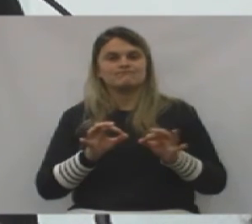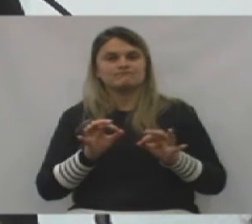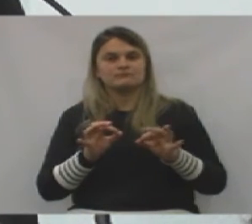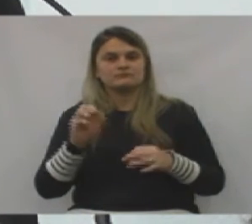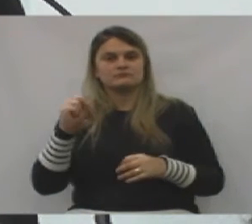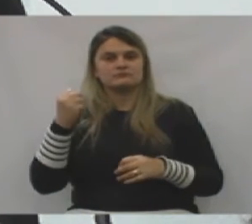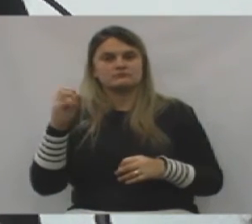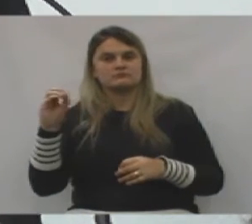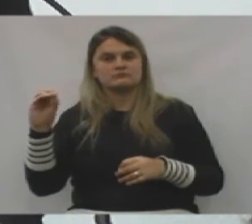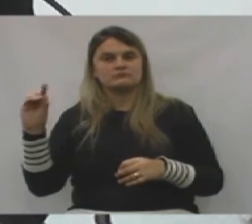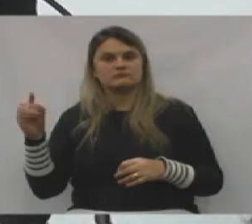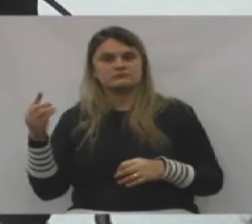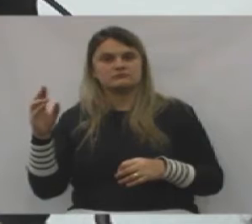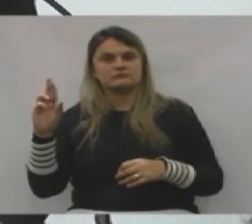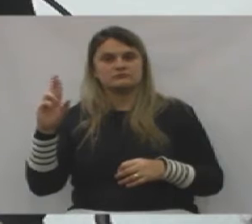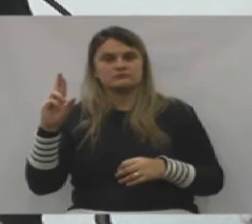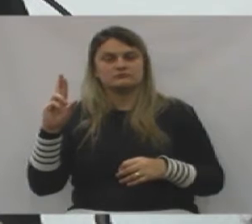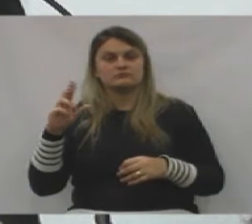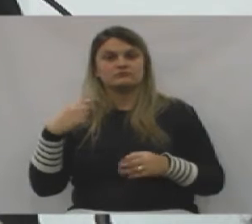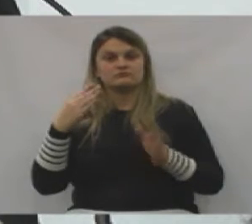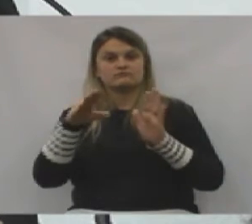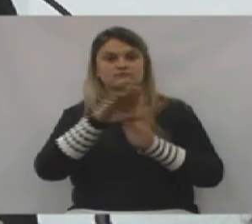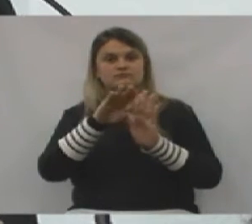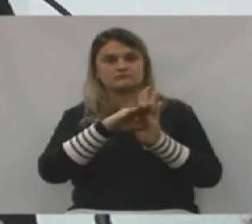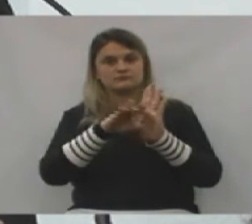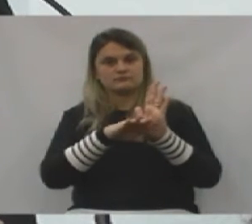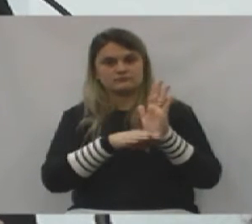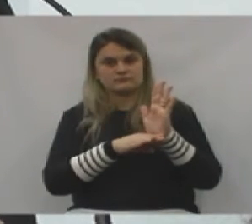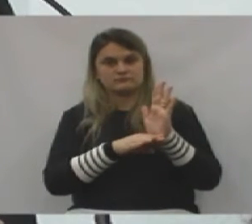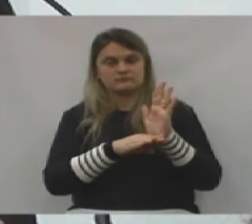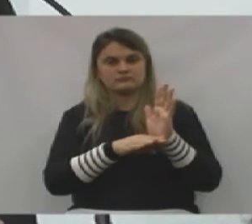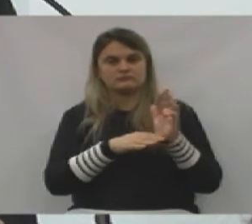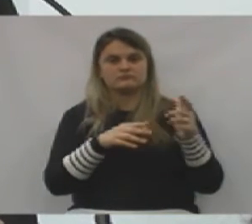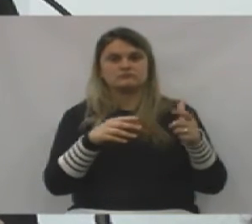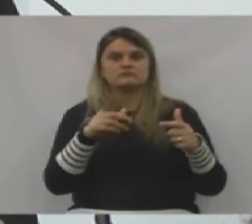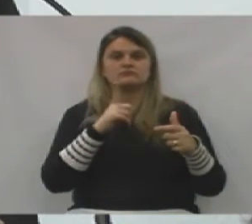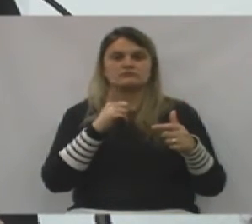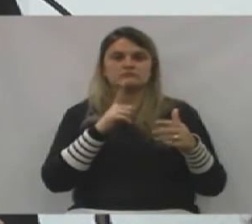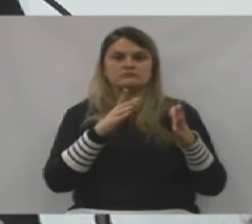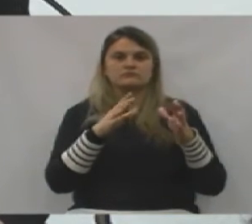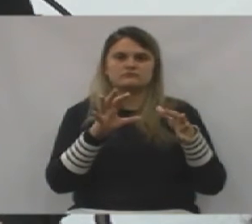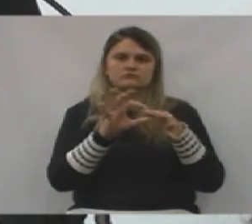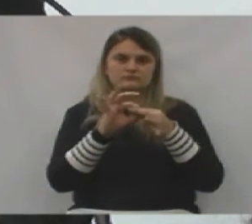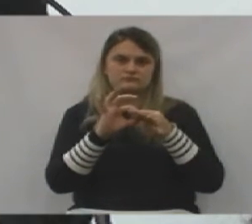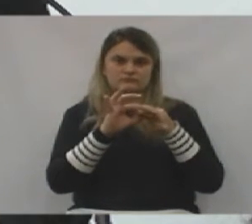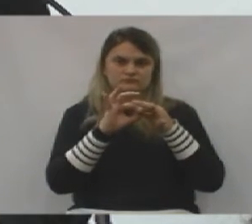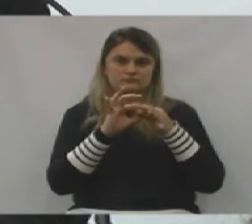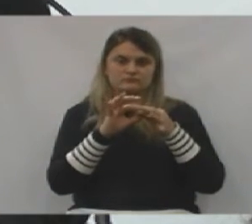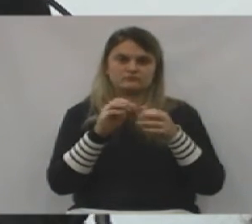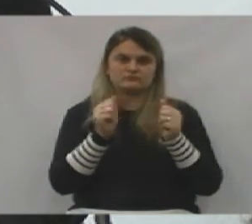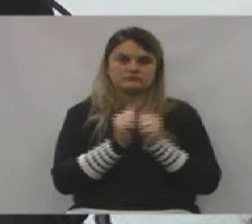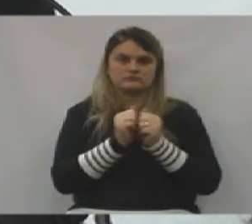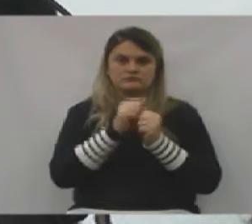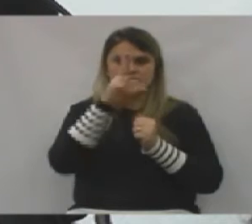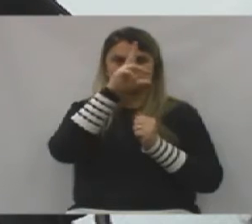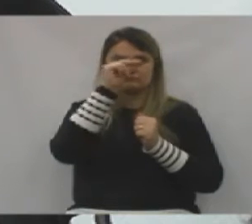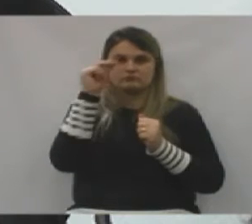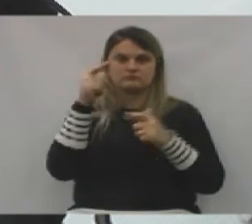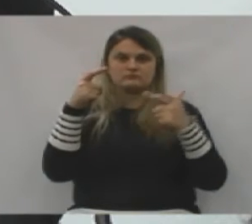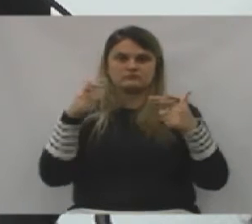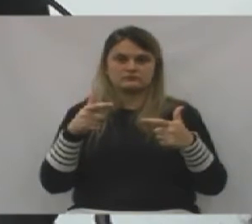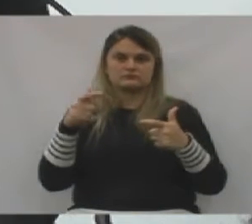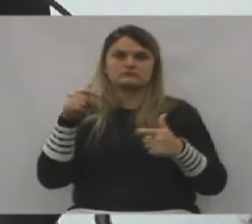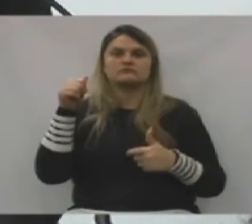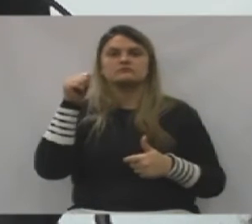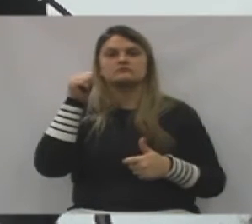R$800 mil. Então, quando veio a lista das entidades parceiras, conveniadas com a prefeitura, onde daí